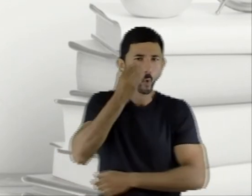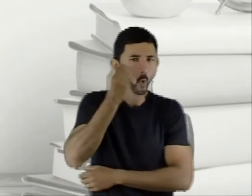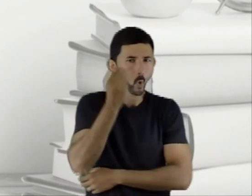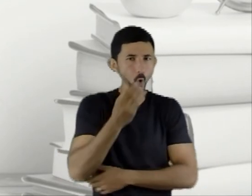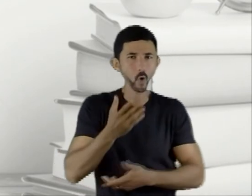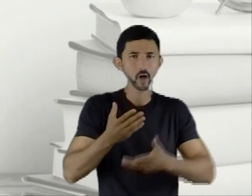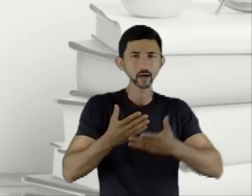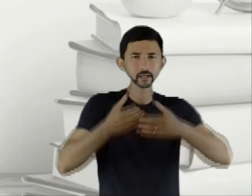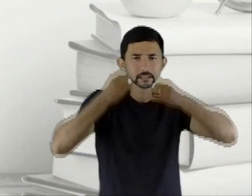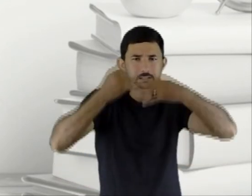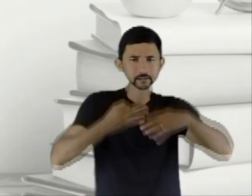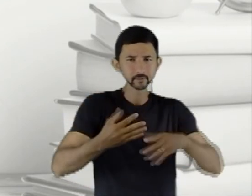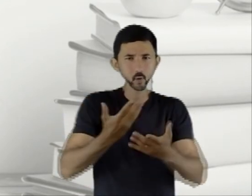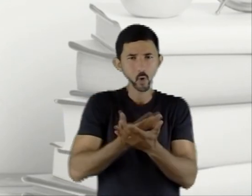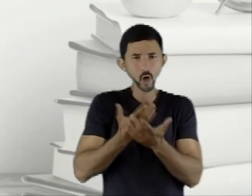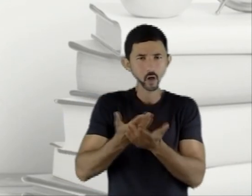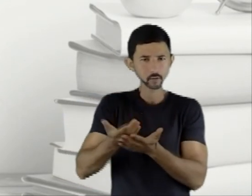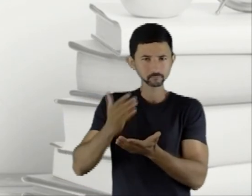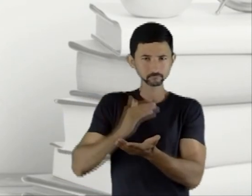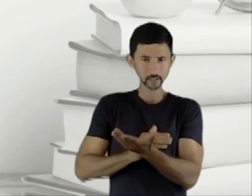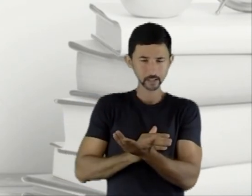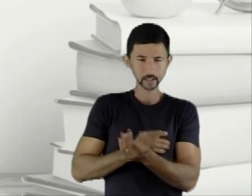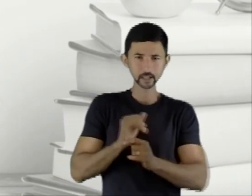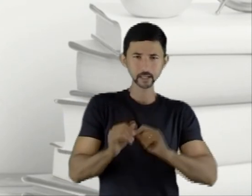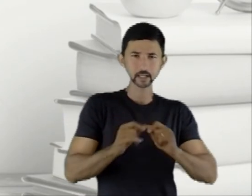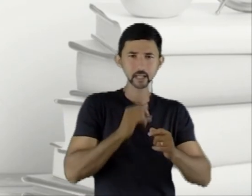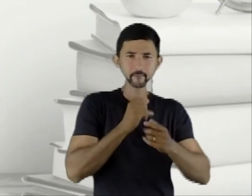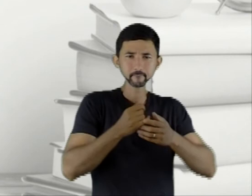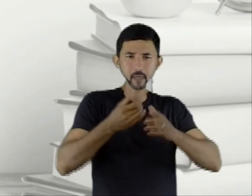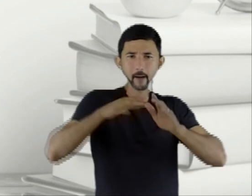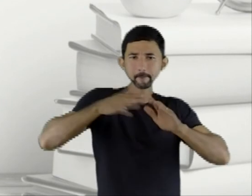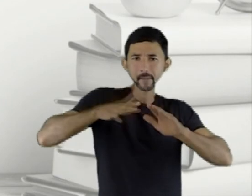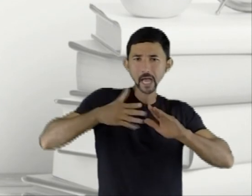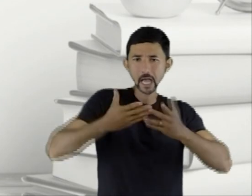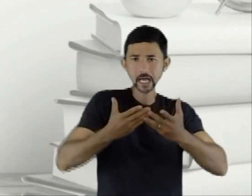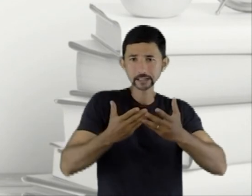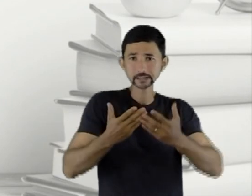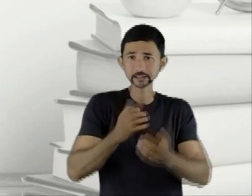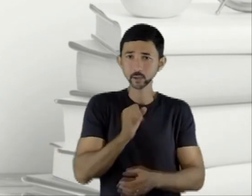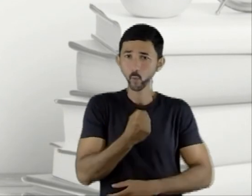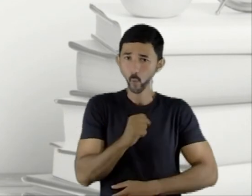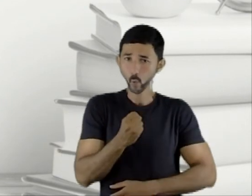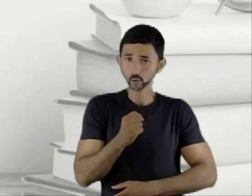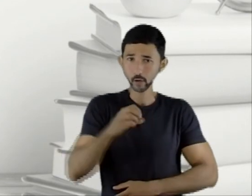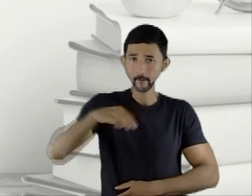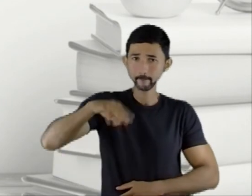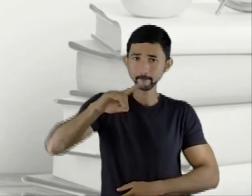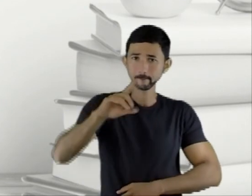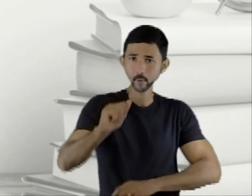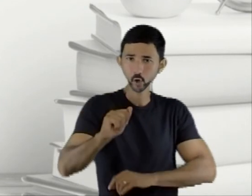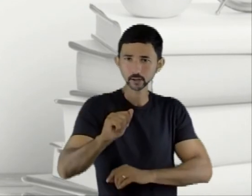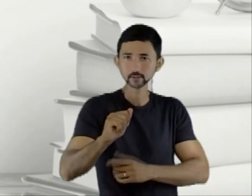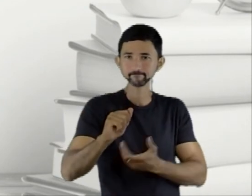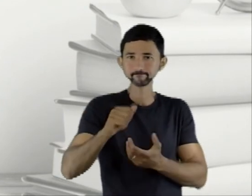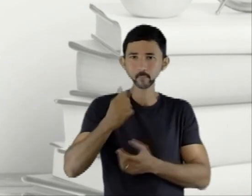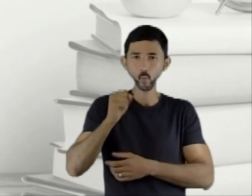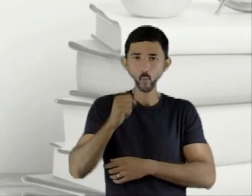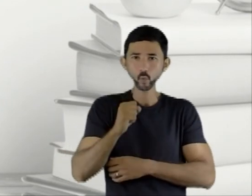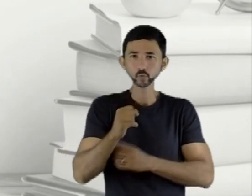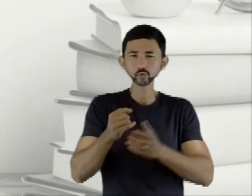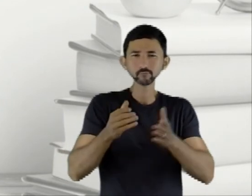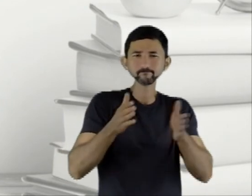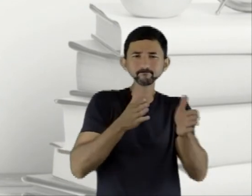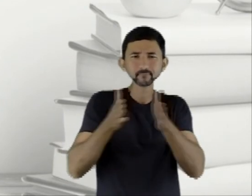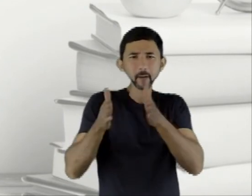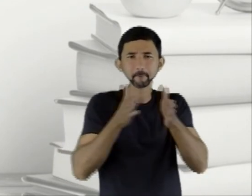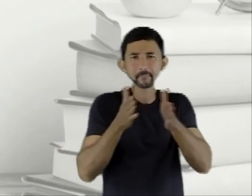falou numa aula anterior, a mediana deu 8. A moda deu 8, mas a média não deu 8. A média deu